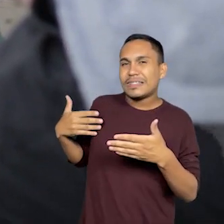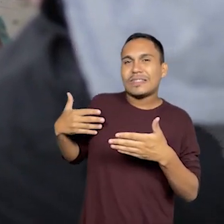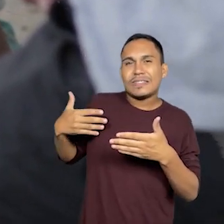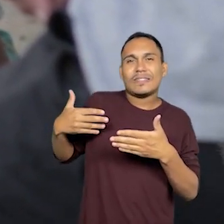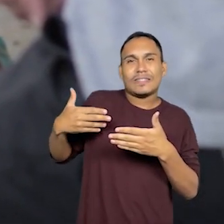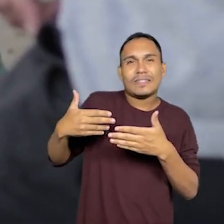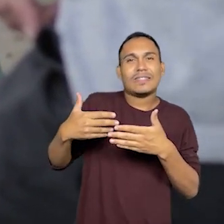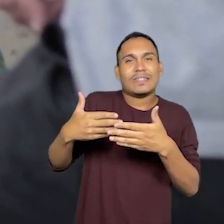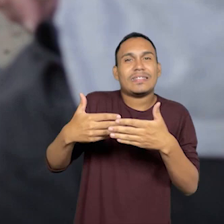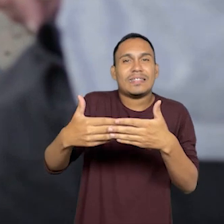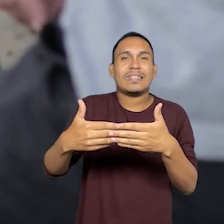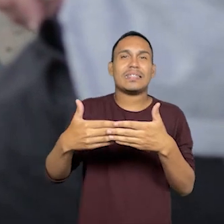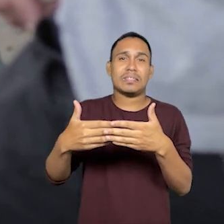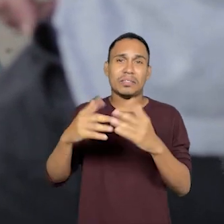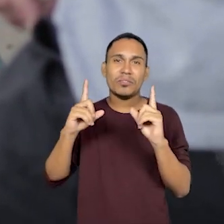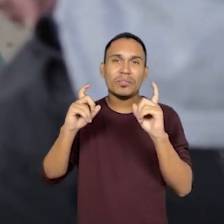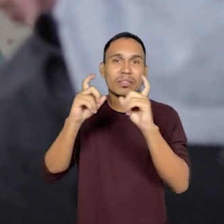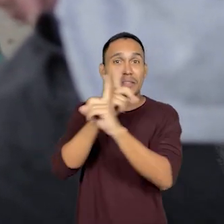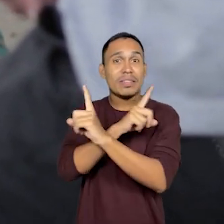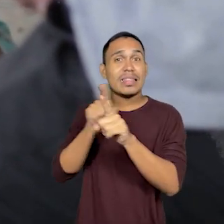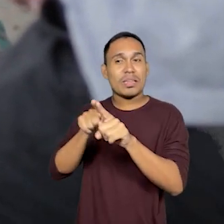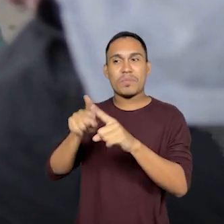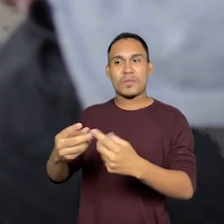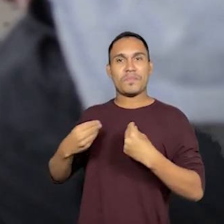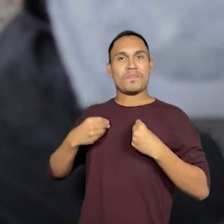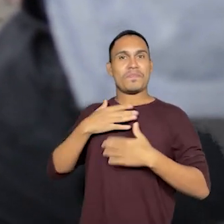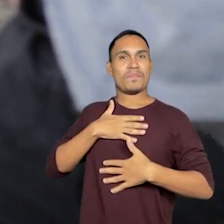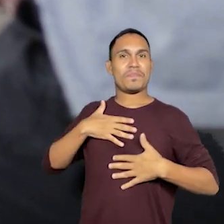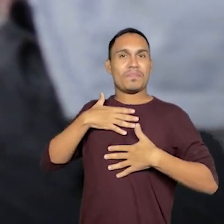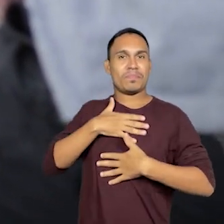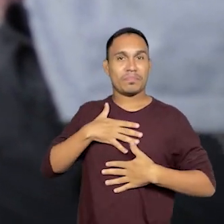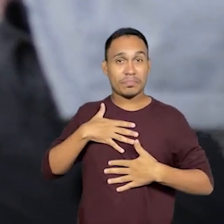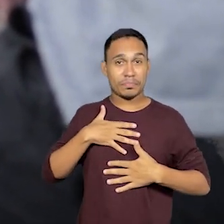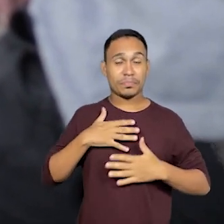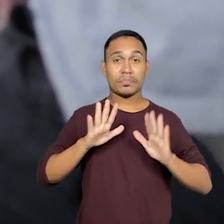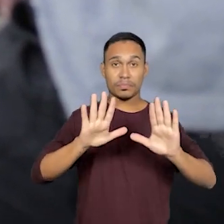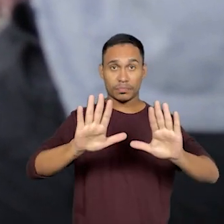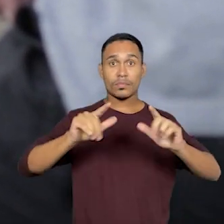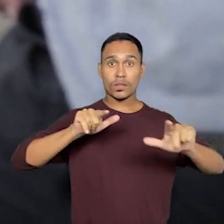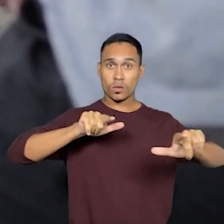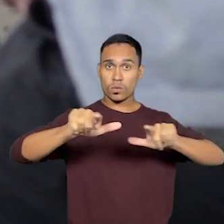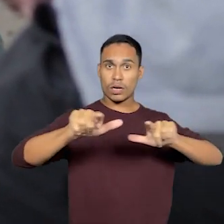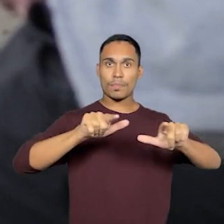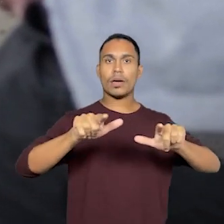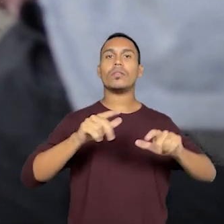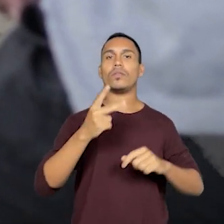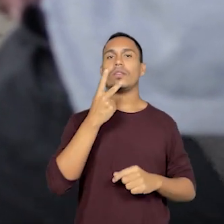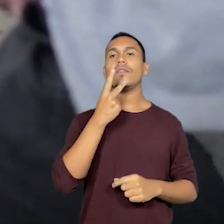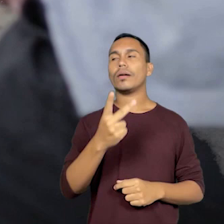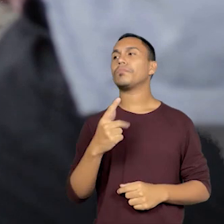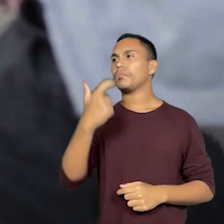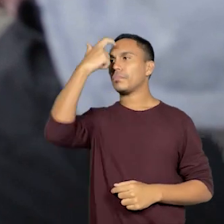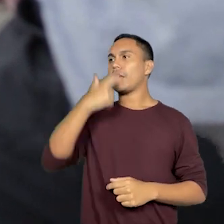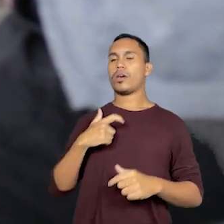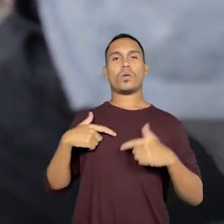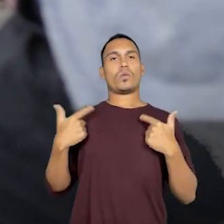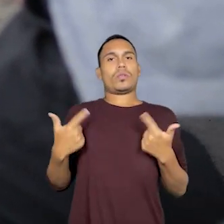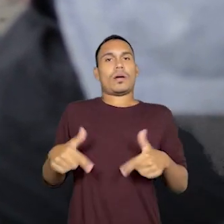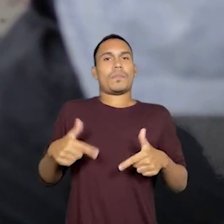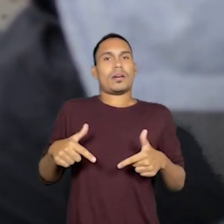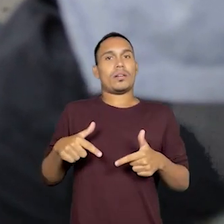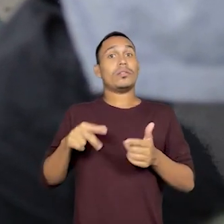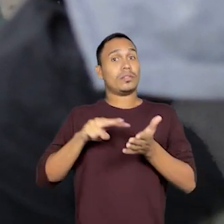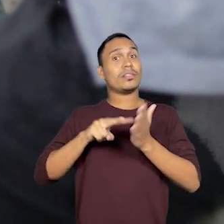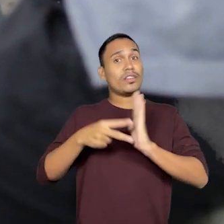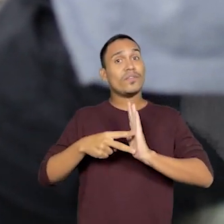É o processo, bicho, é o processo que alimenta a gente, não é o dia final. O trabalho, quando você diz assim, eu trabalho, quando a pessoa diz eu trabalho, é